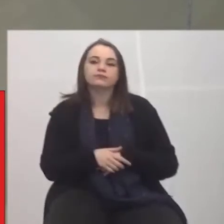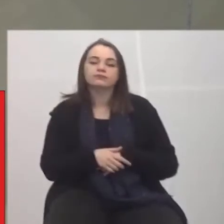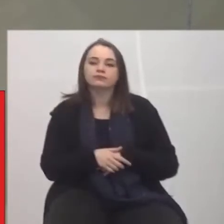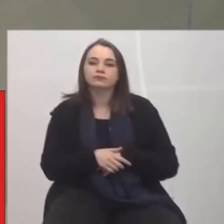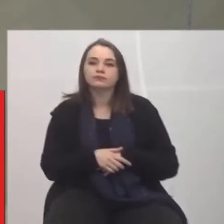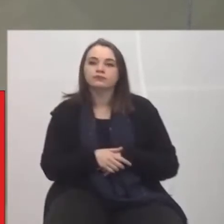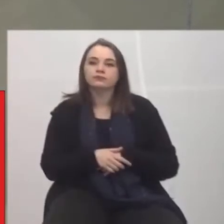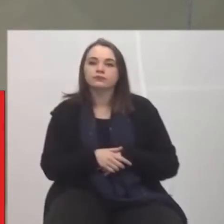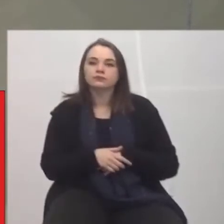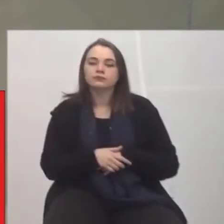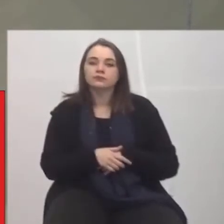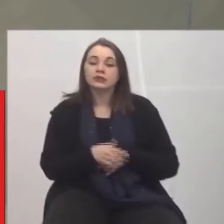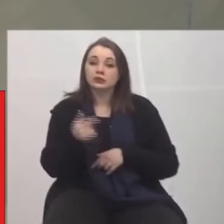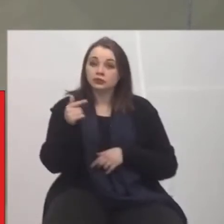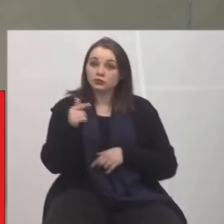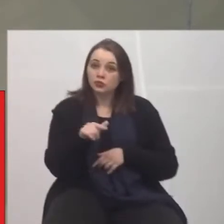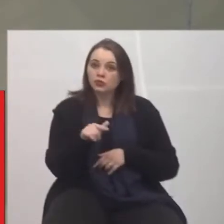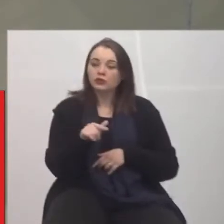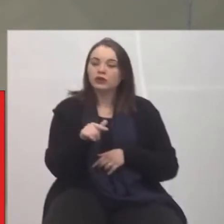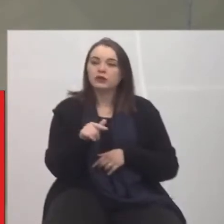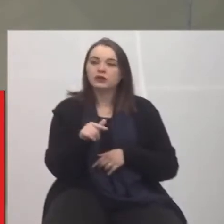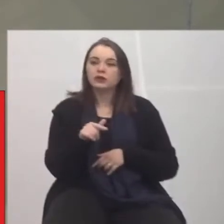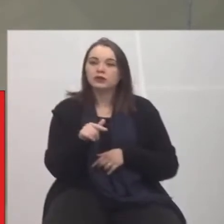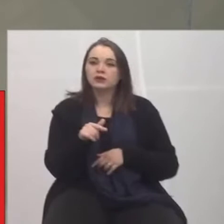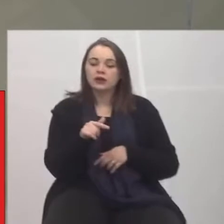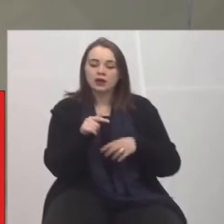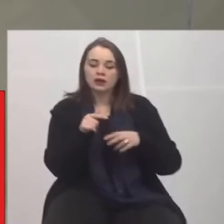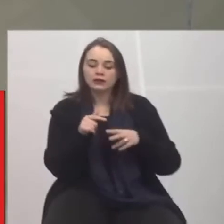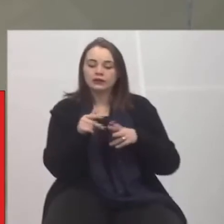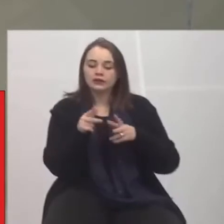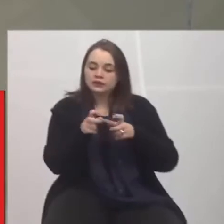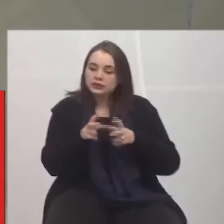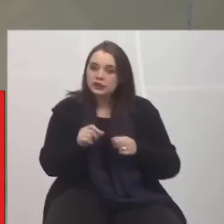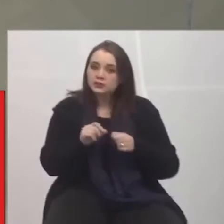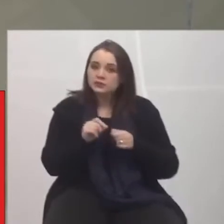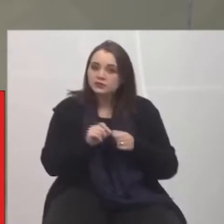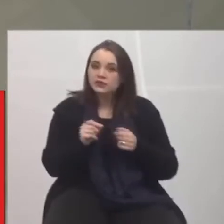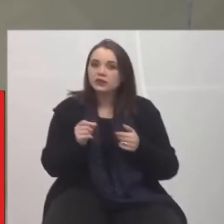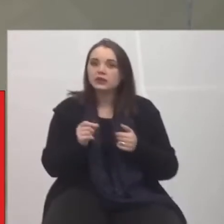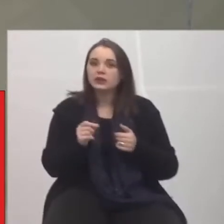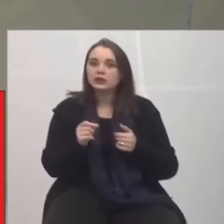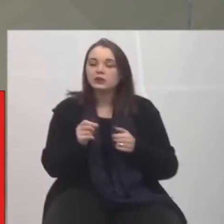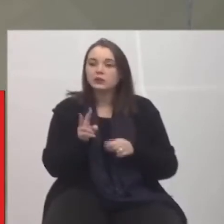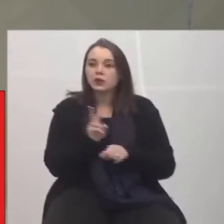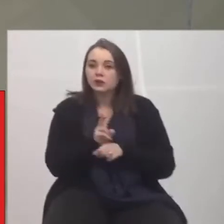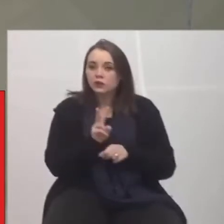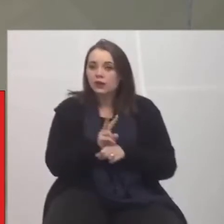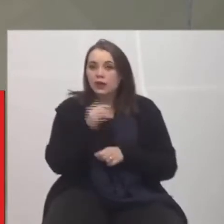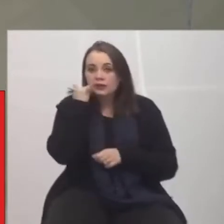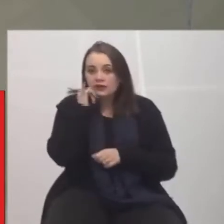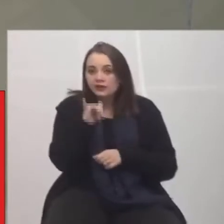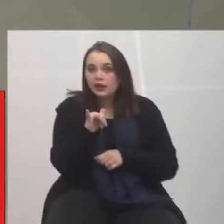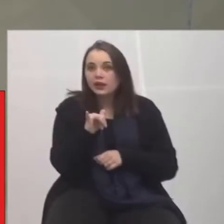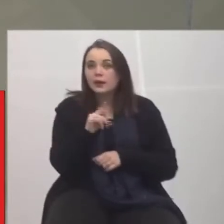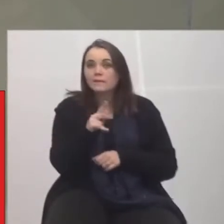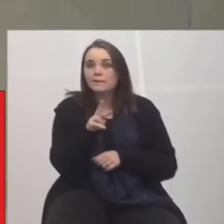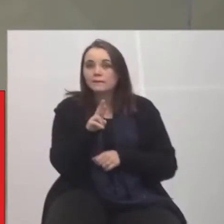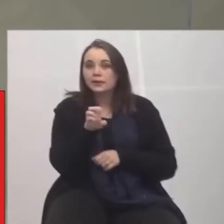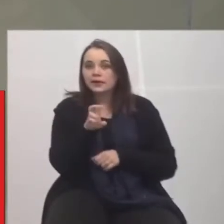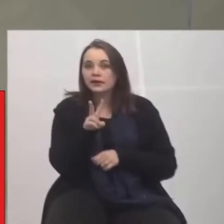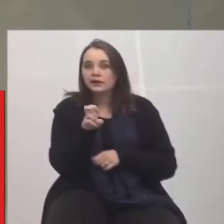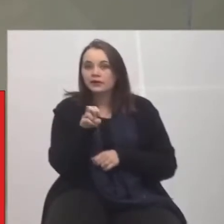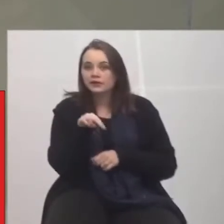né? E, novamente, a coleta de material do citopatológico, que é cerca o preventivo, ainda teve uma